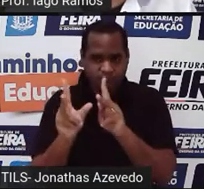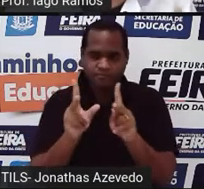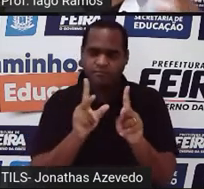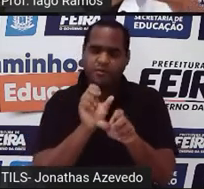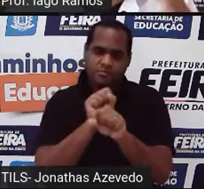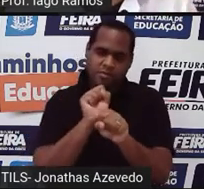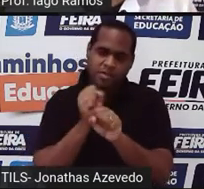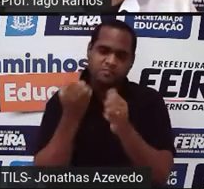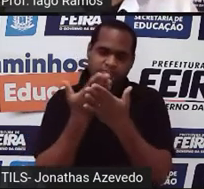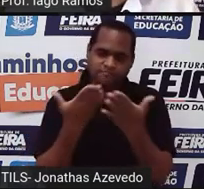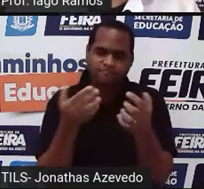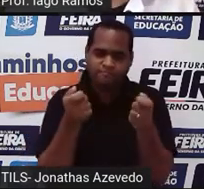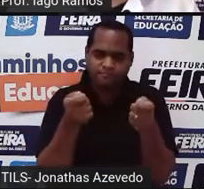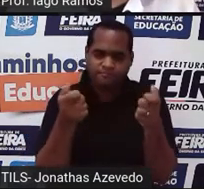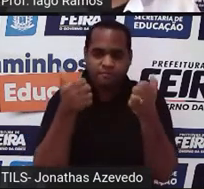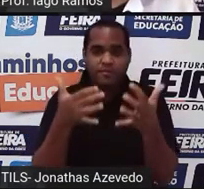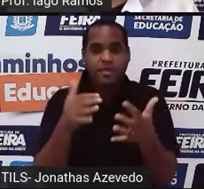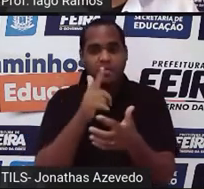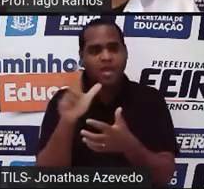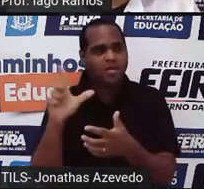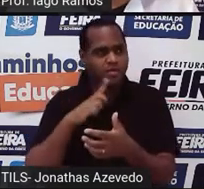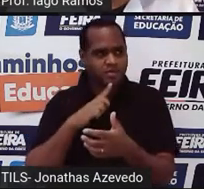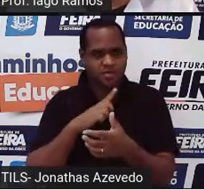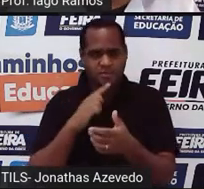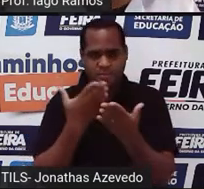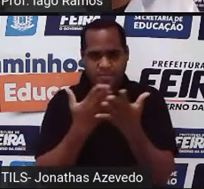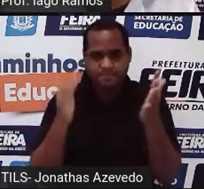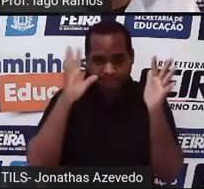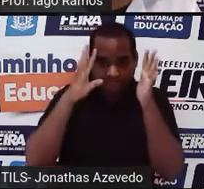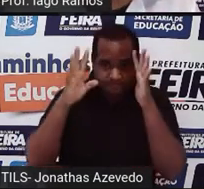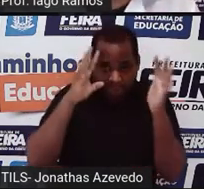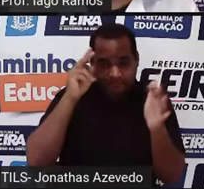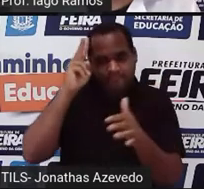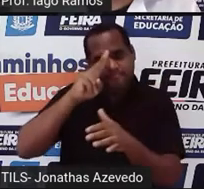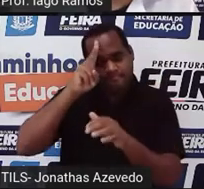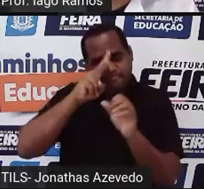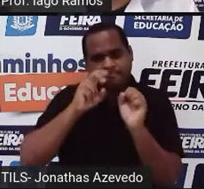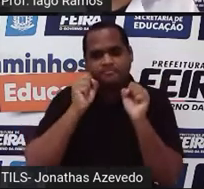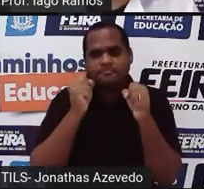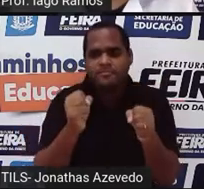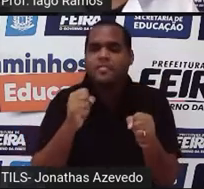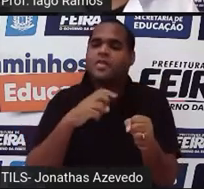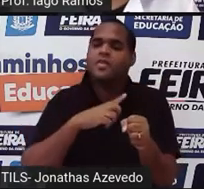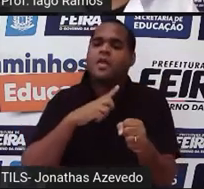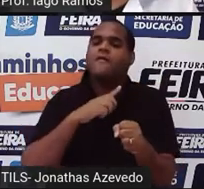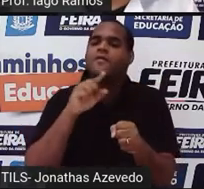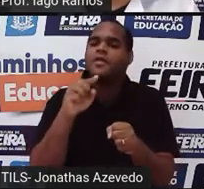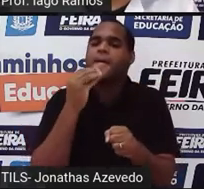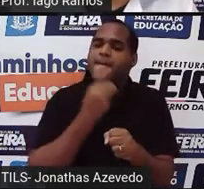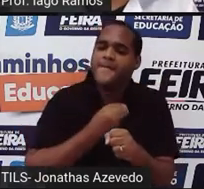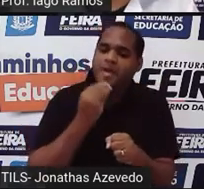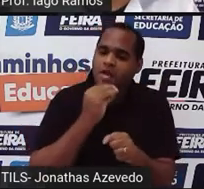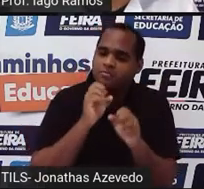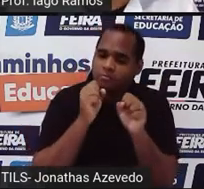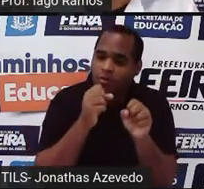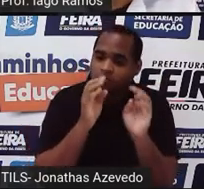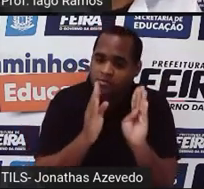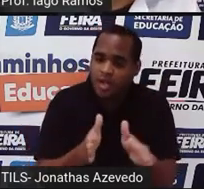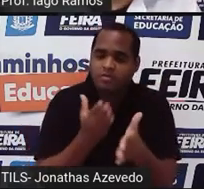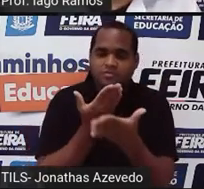espero que sim. Mais uma daqui para a gente pensar e tentar lembrar o que a gente já teve a oportunidade de estudar, tá